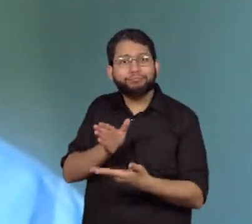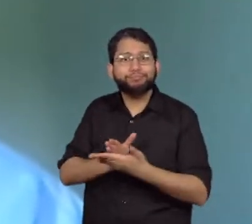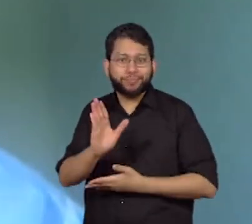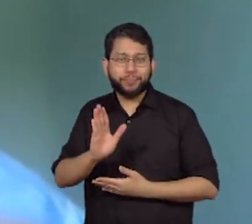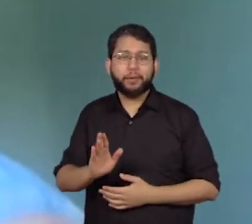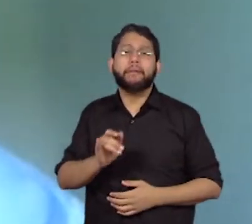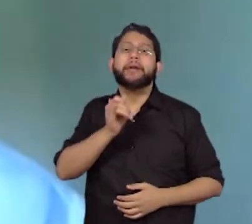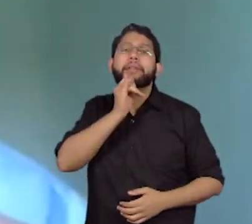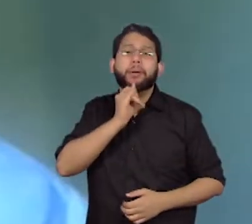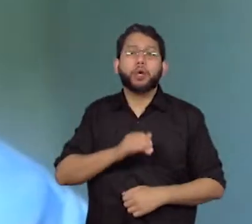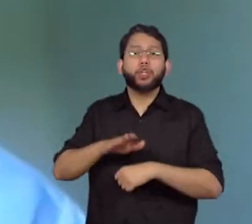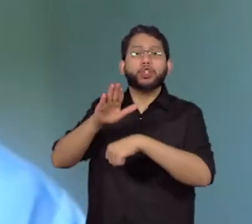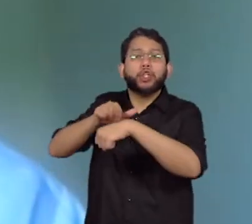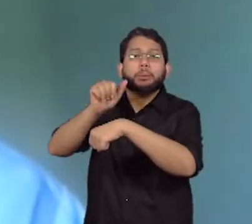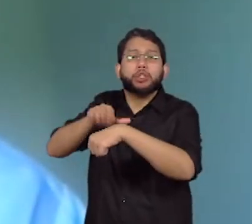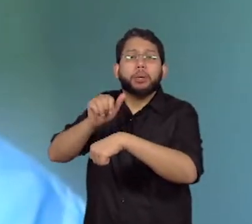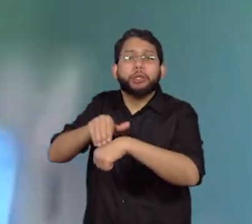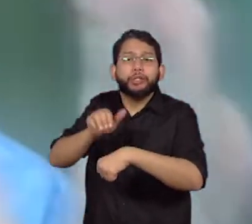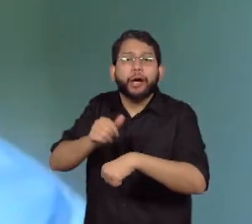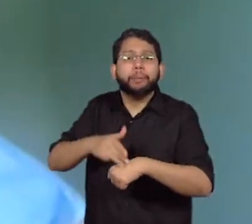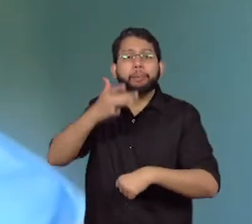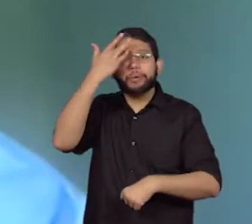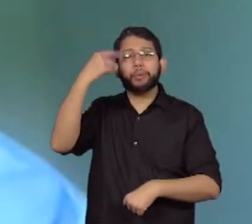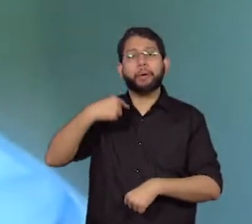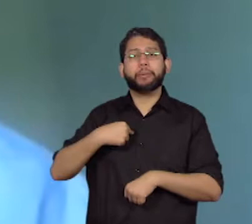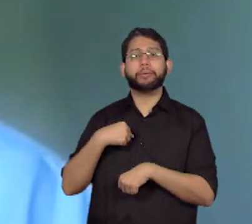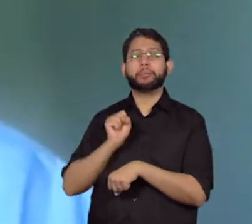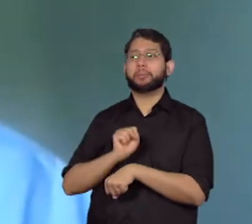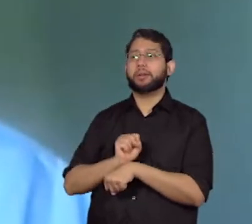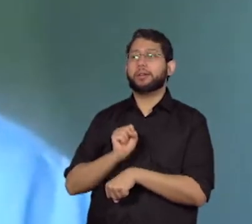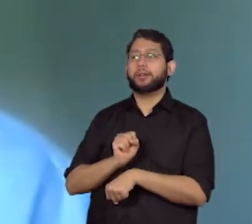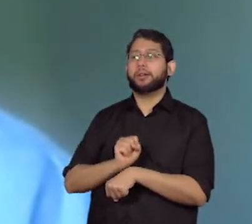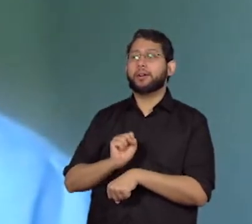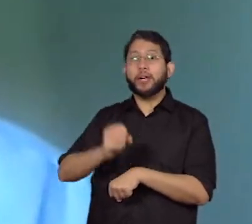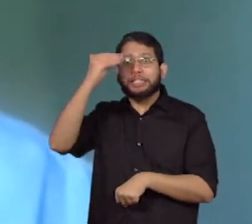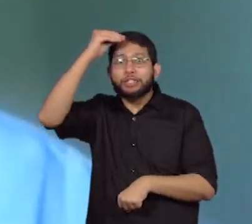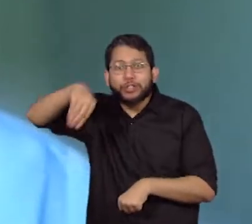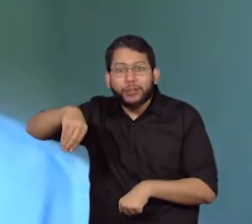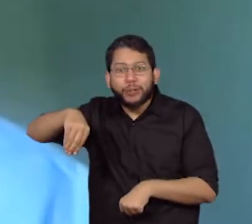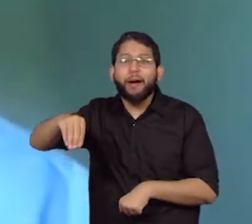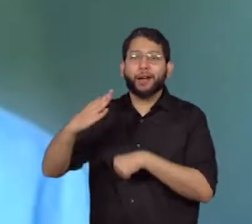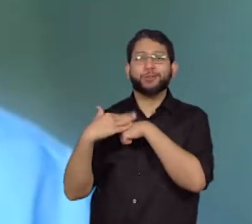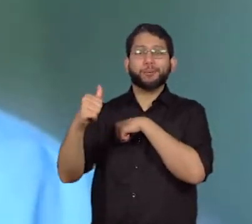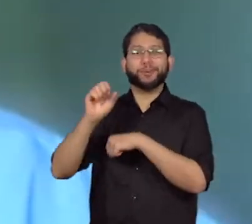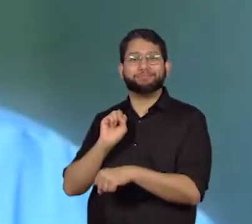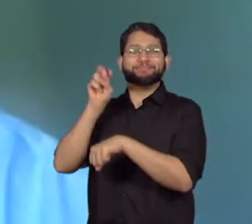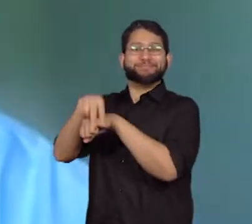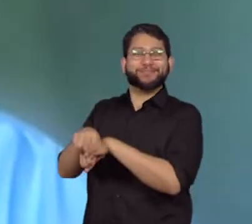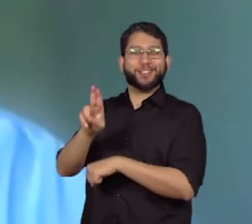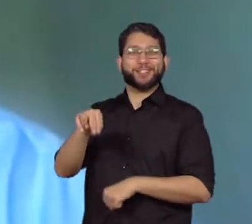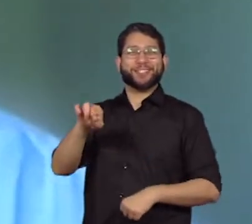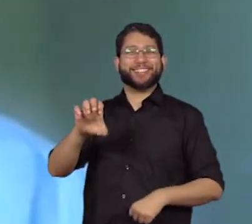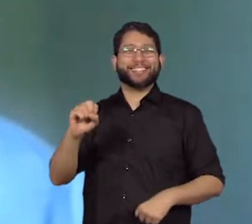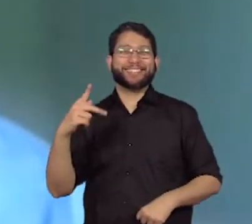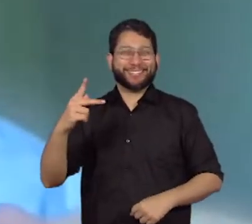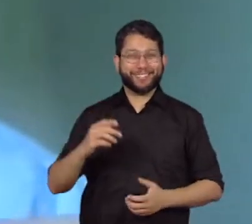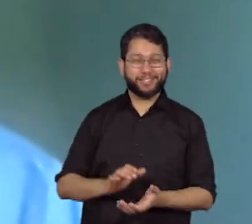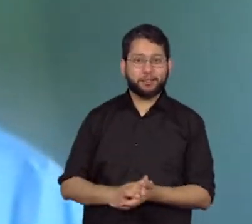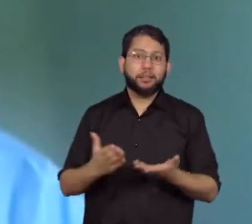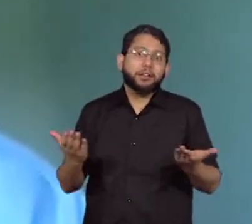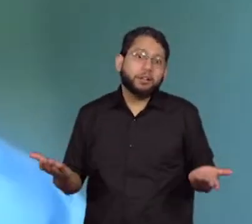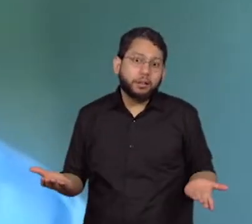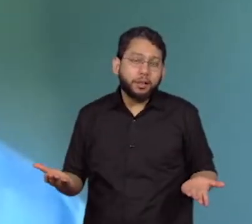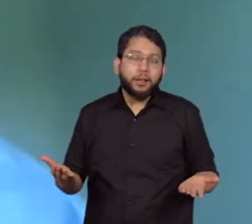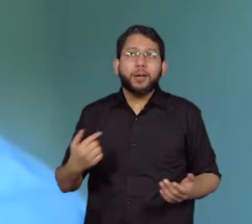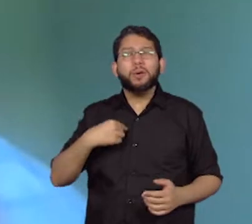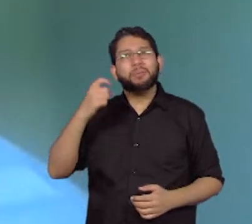lista de espera, eu não entrei de cara, mas passei. Eu brinco, né, que o revés para mim é que nem uma mola. Quando me fazem